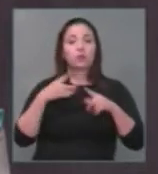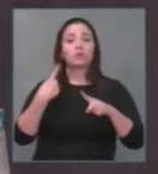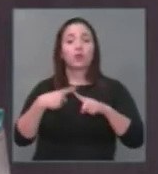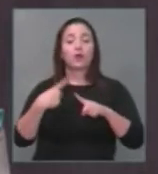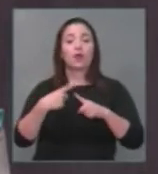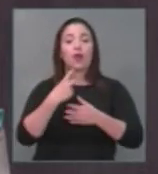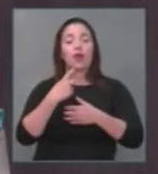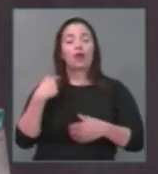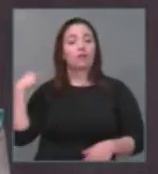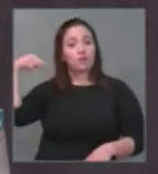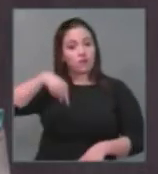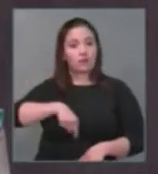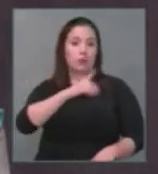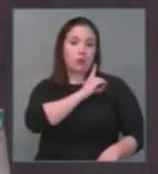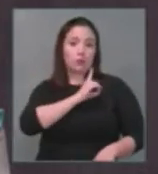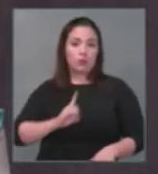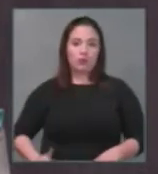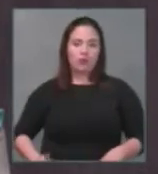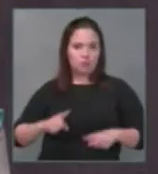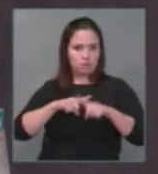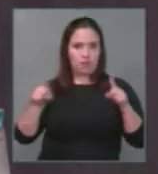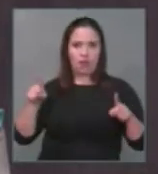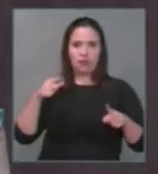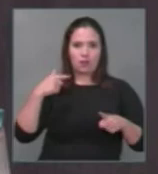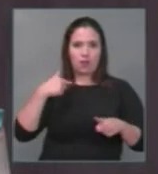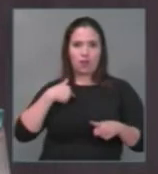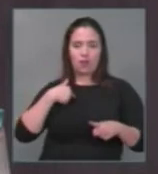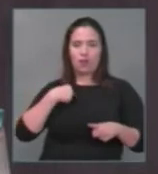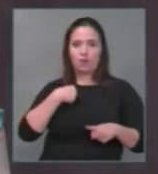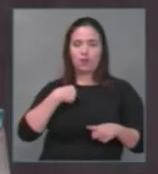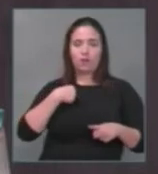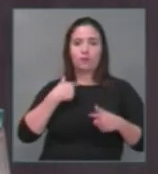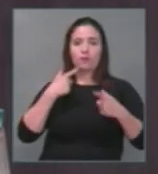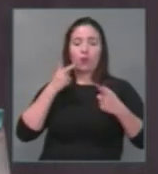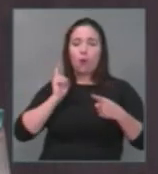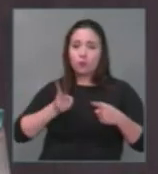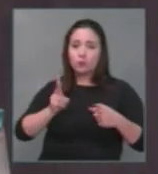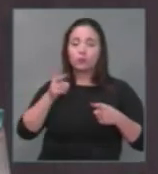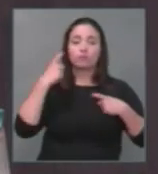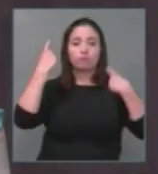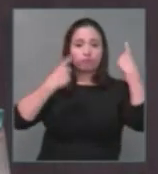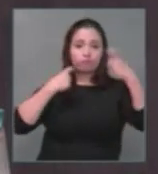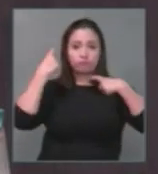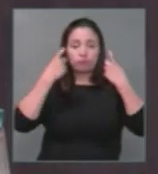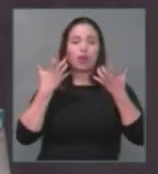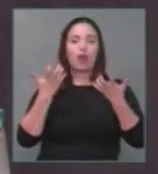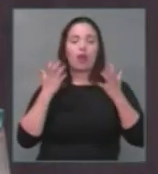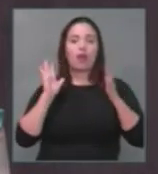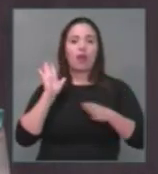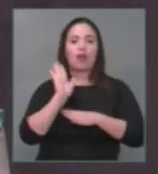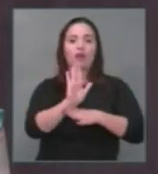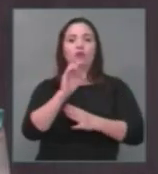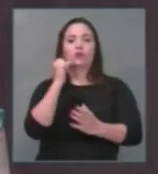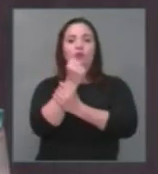parlamentar, mas nunca abandonarei esta convicção da necessidade de fortalecer a proteção social